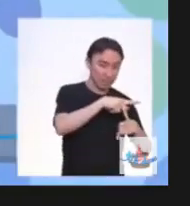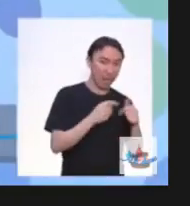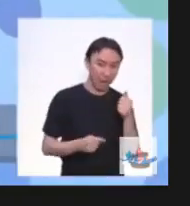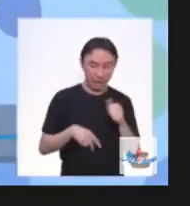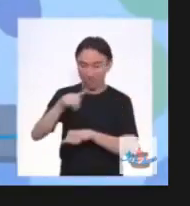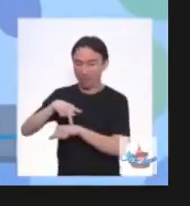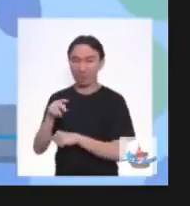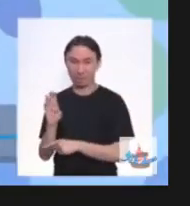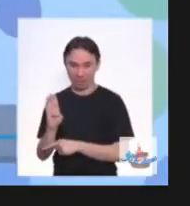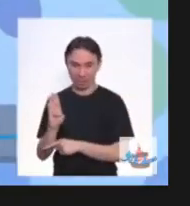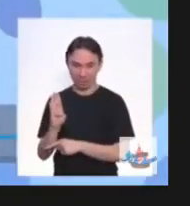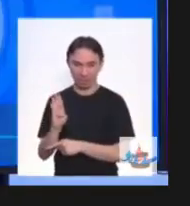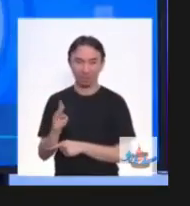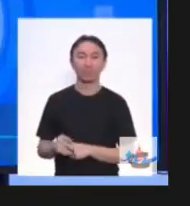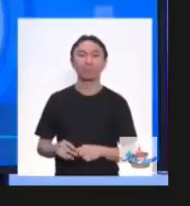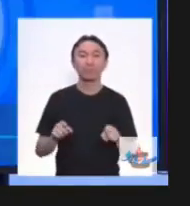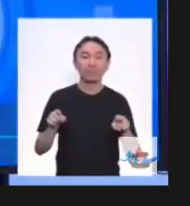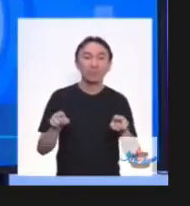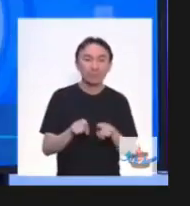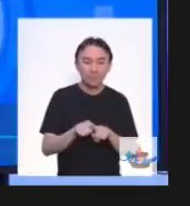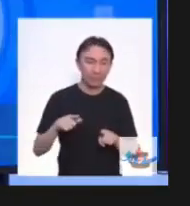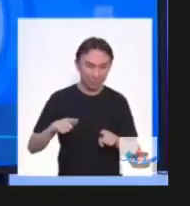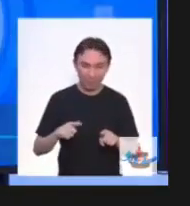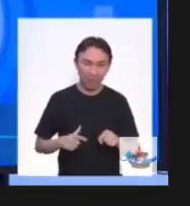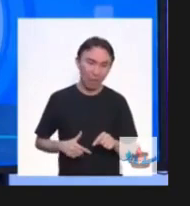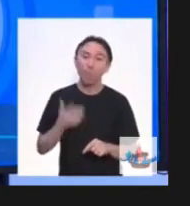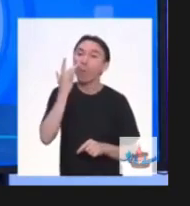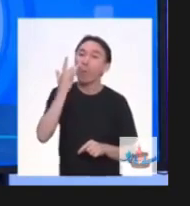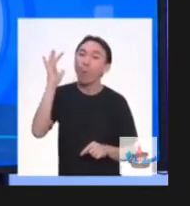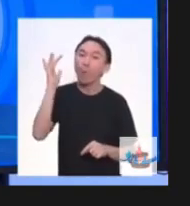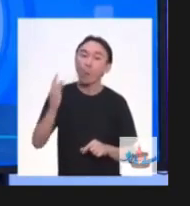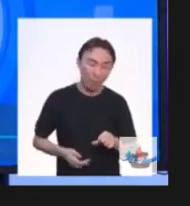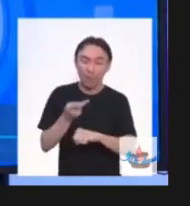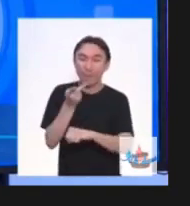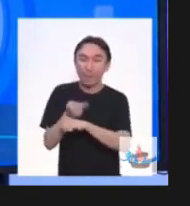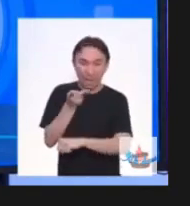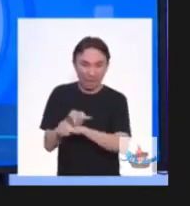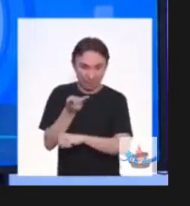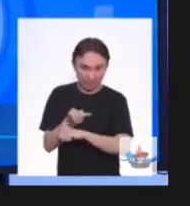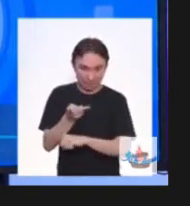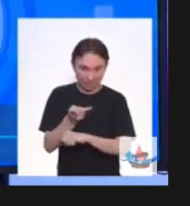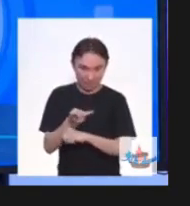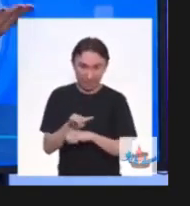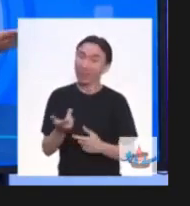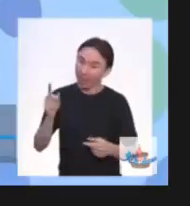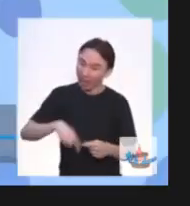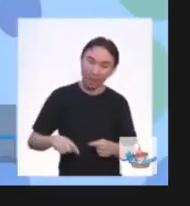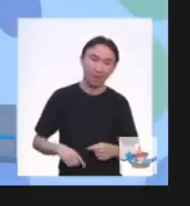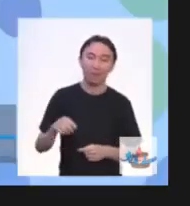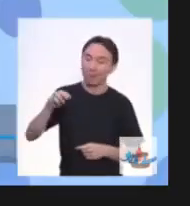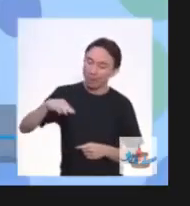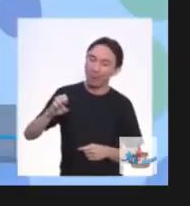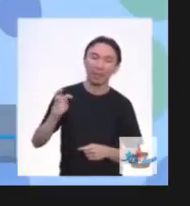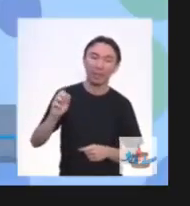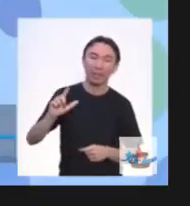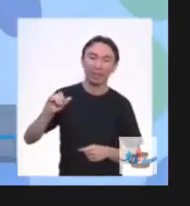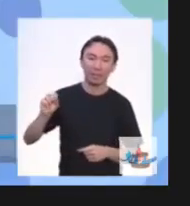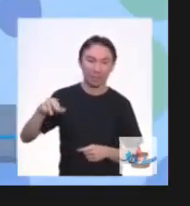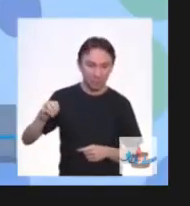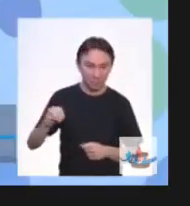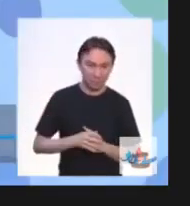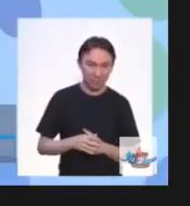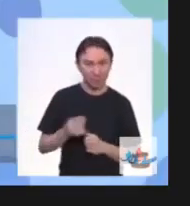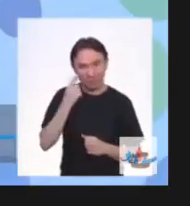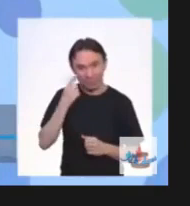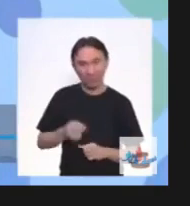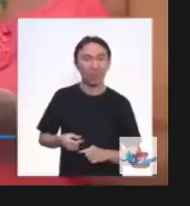e país B. E a professora Fernanda, ela tem também ouro e prata. Então, o que é metalismo? Acúmulo de metais preciosos. E a professora Fernanda tem aqui ouro e prata.